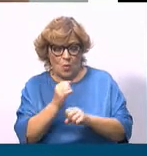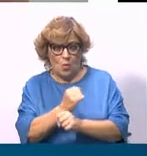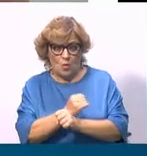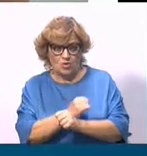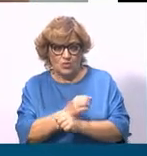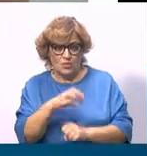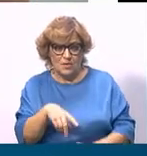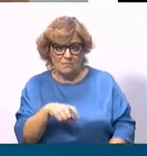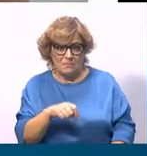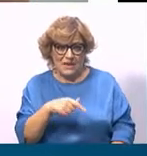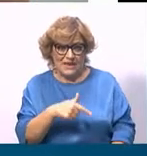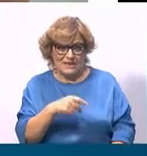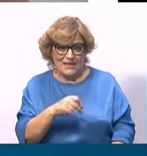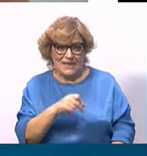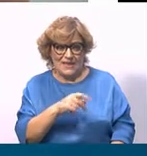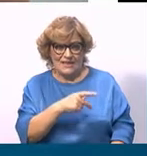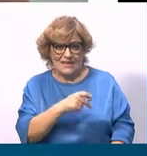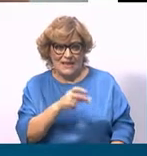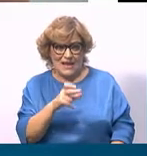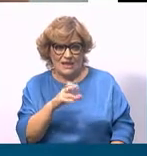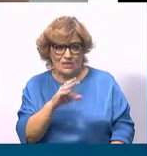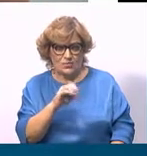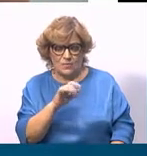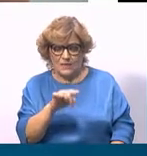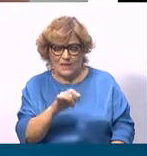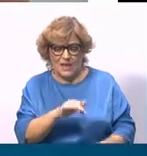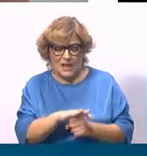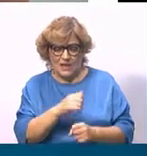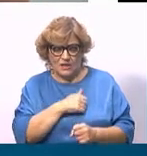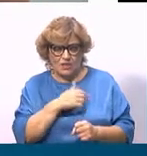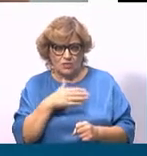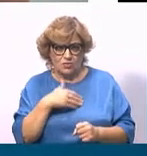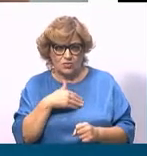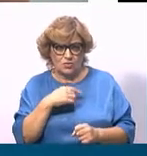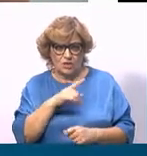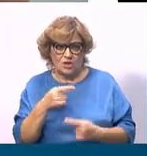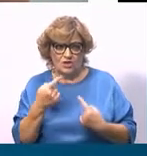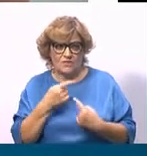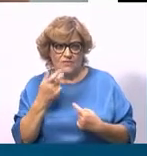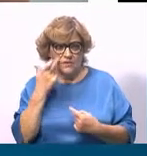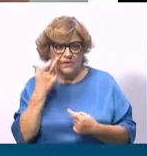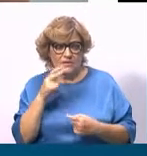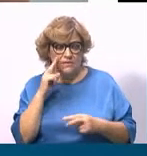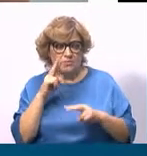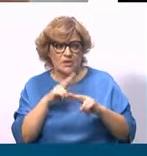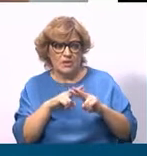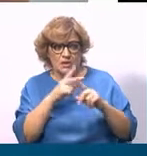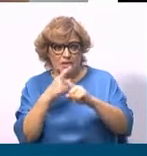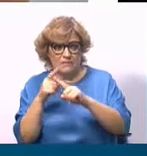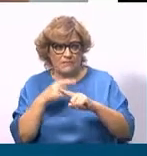chama metatarso, que muitas das vezes, na patologia, em qualquer área da saúde, nós devemos sempre fazer o chamado diagnóstico